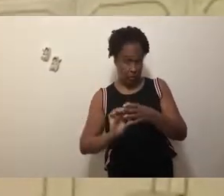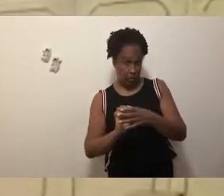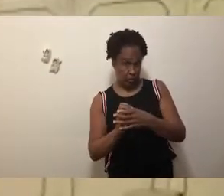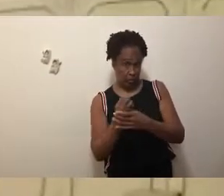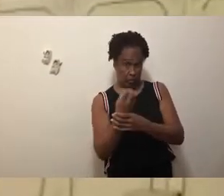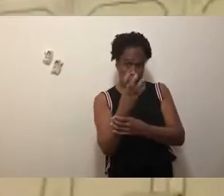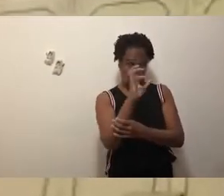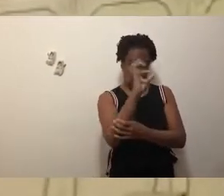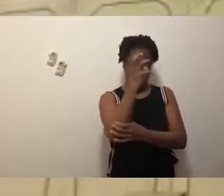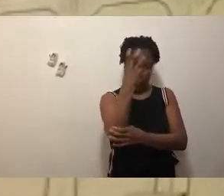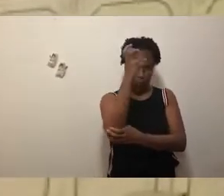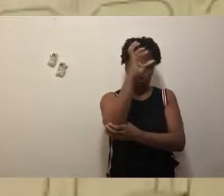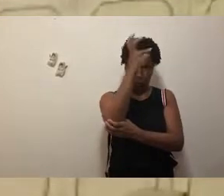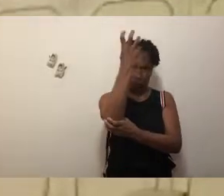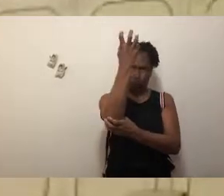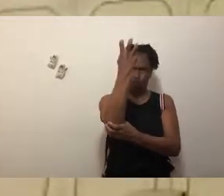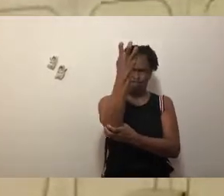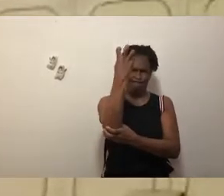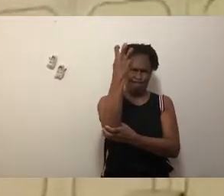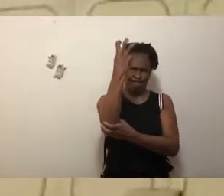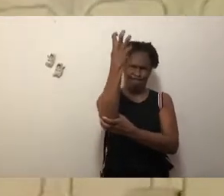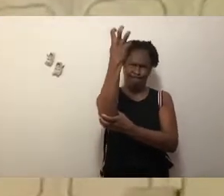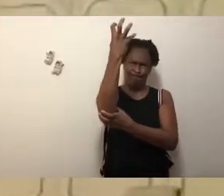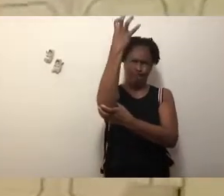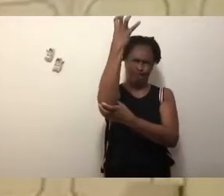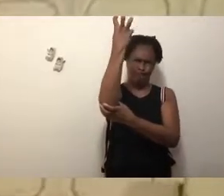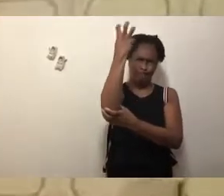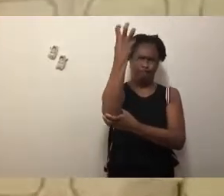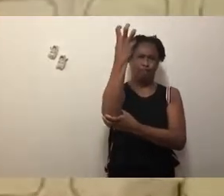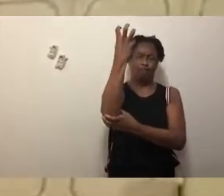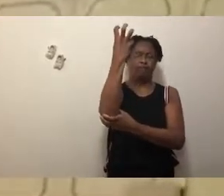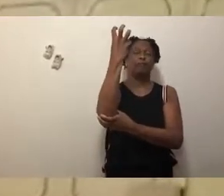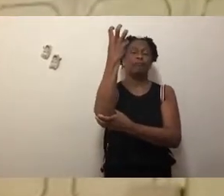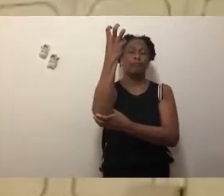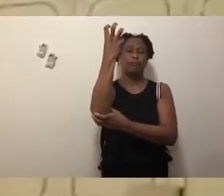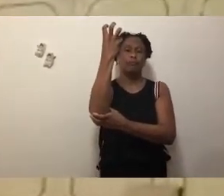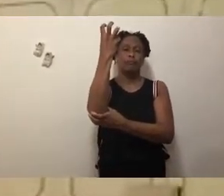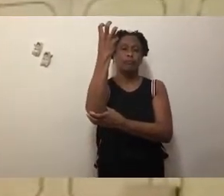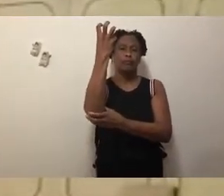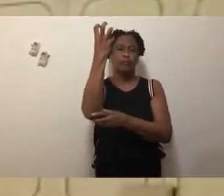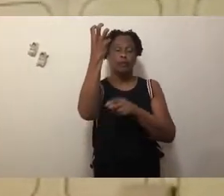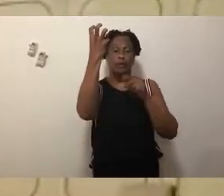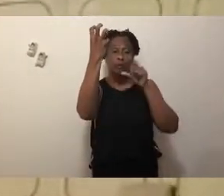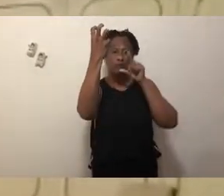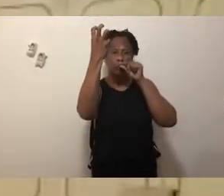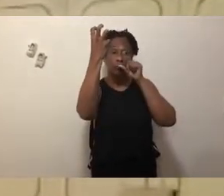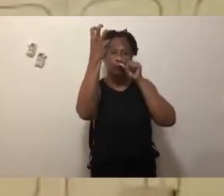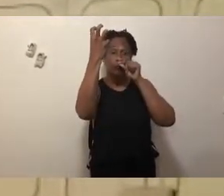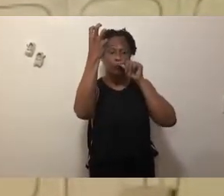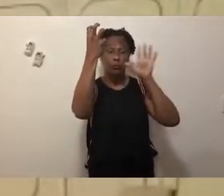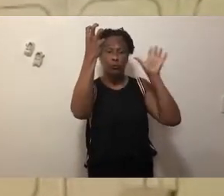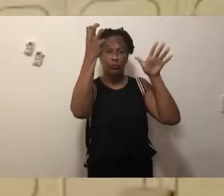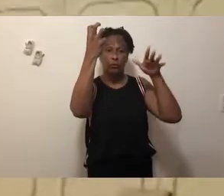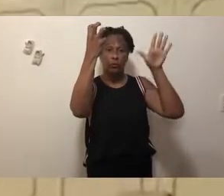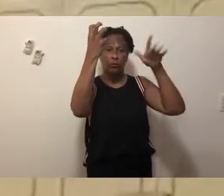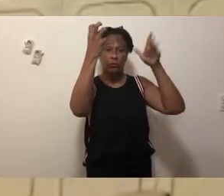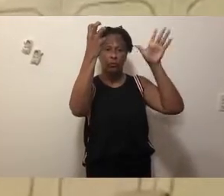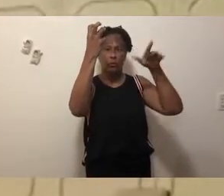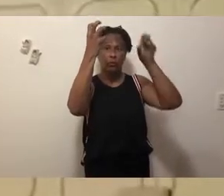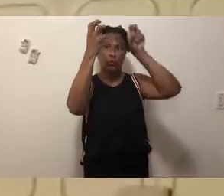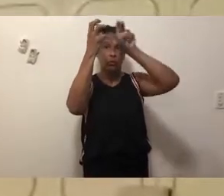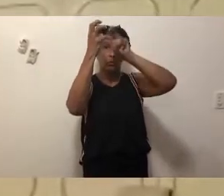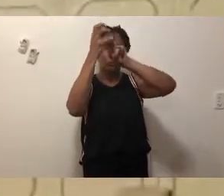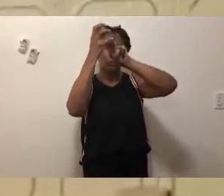cresce, torna-se um arbusto maior que todas as hortaliças, de sorte que